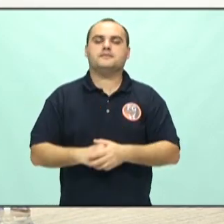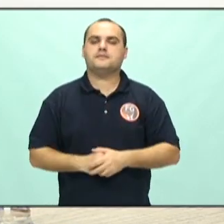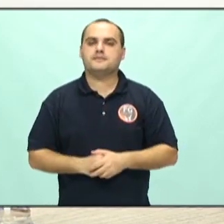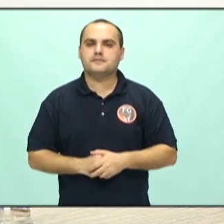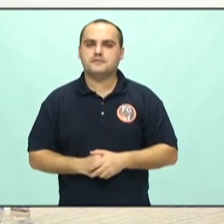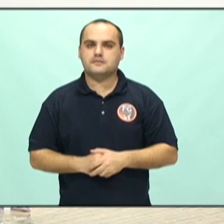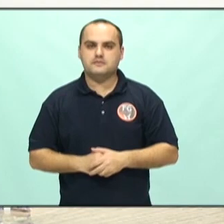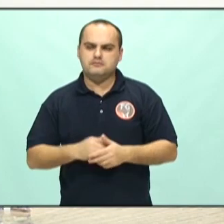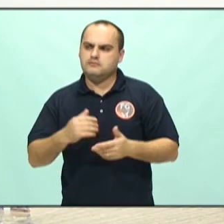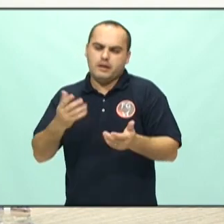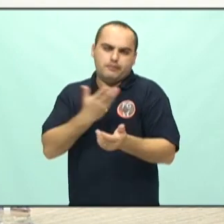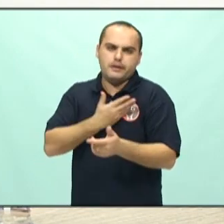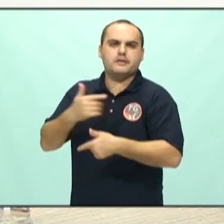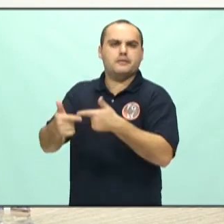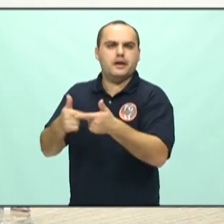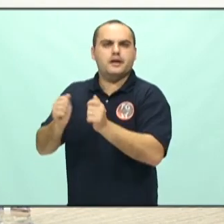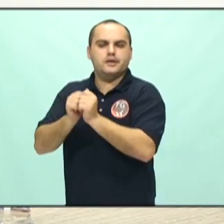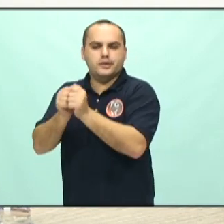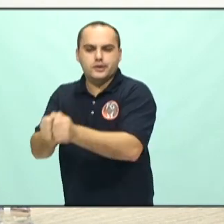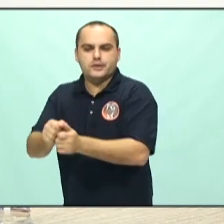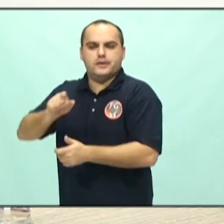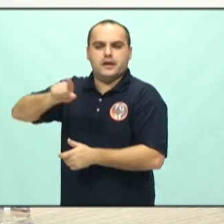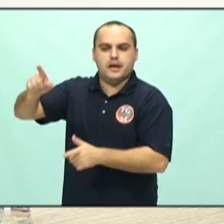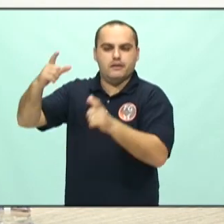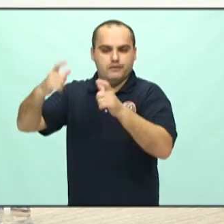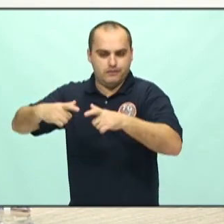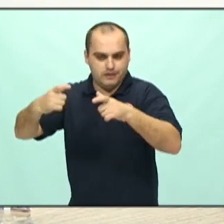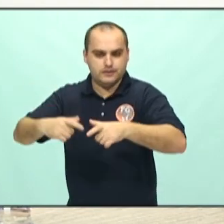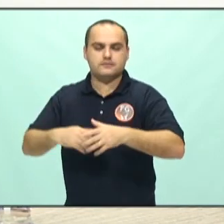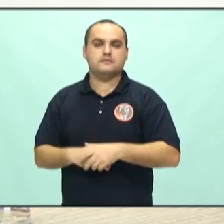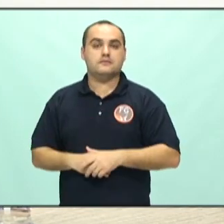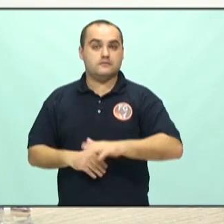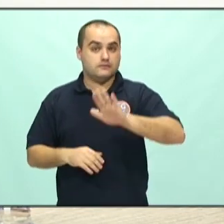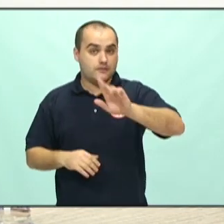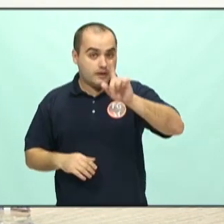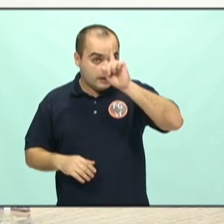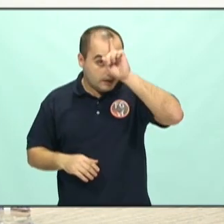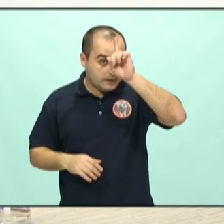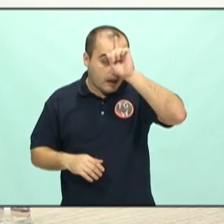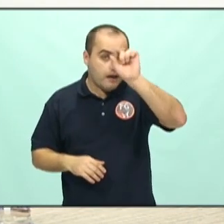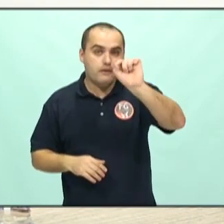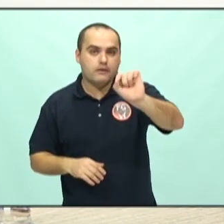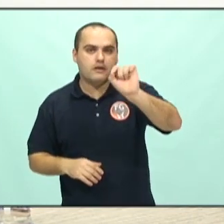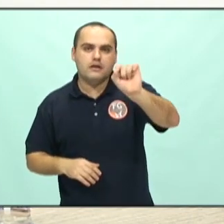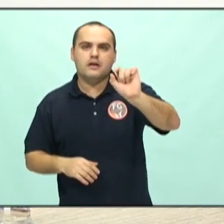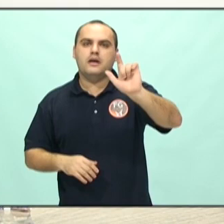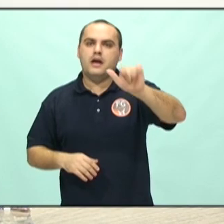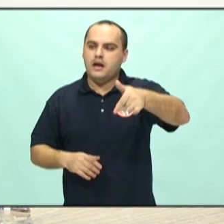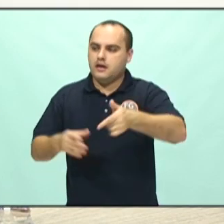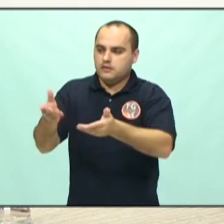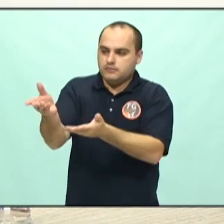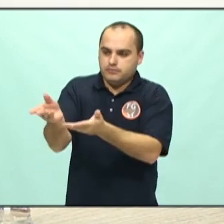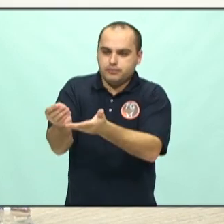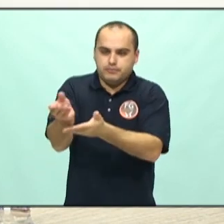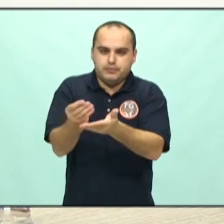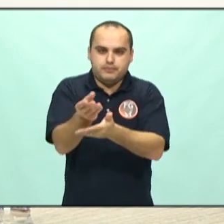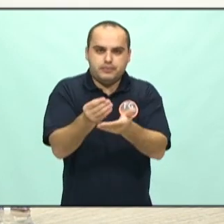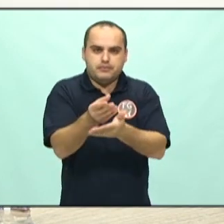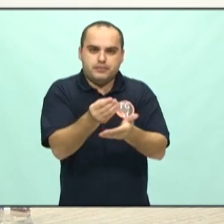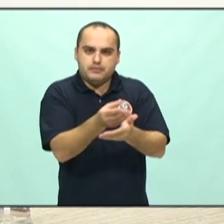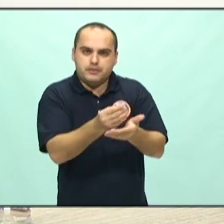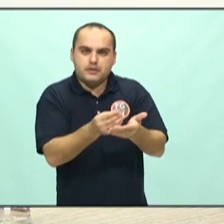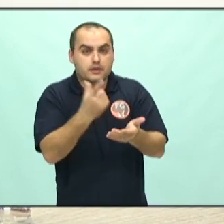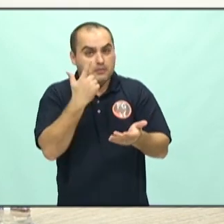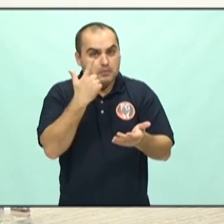seus colegas de trabalho, daquele departamento, daquele setor. Então a ideia é essa, que a gente possa fazer a retirada prévia do convite até para